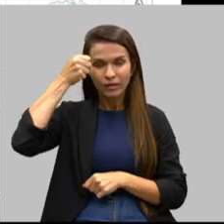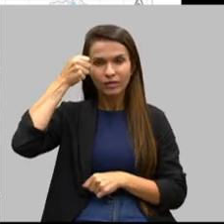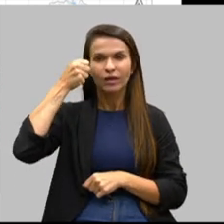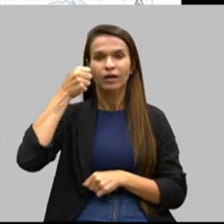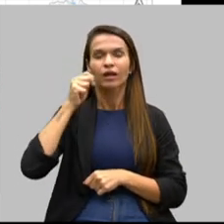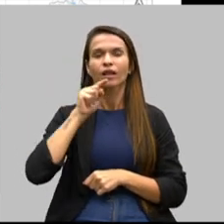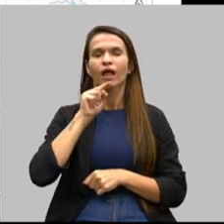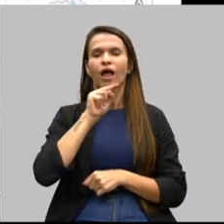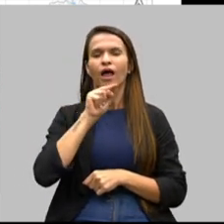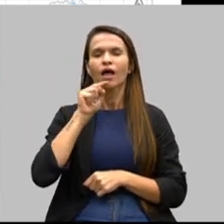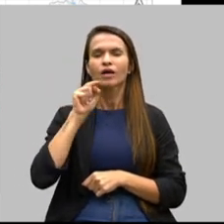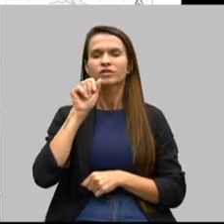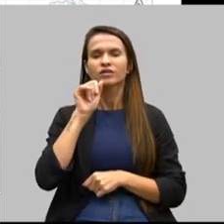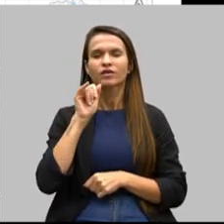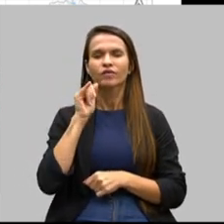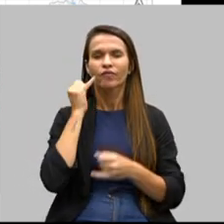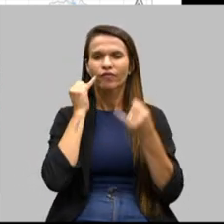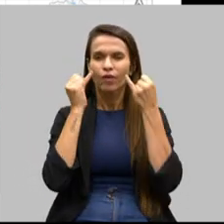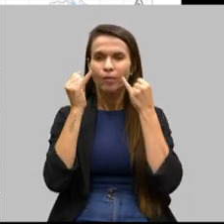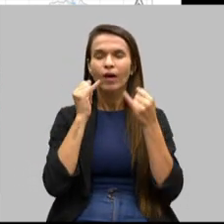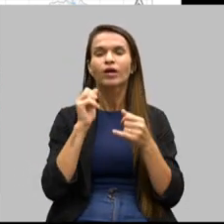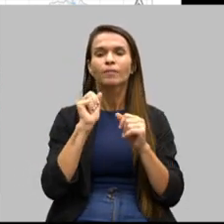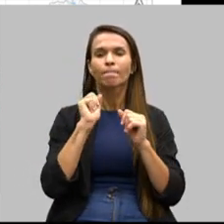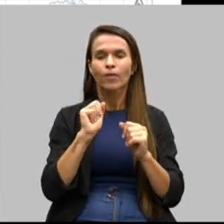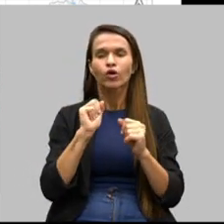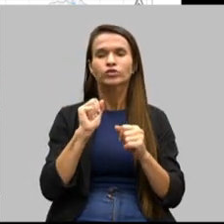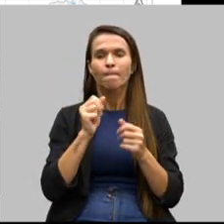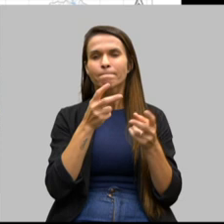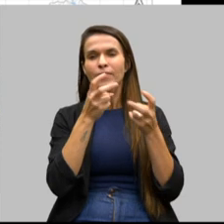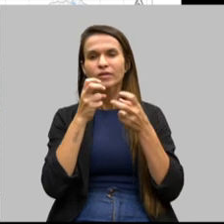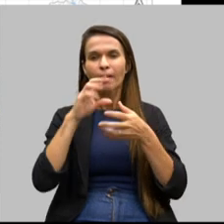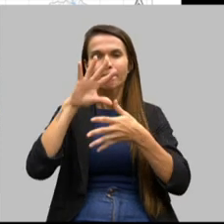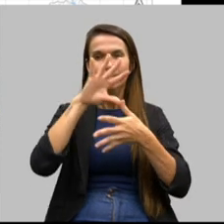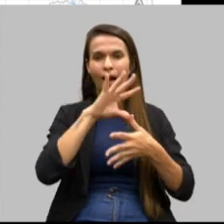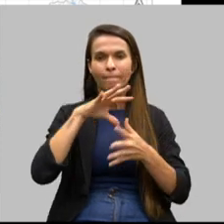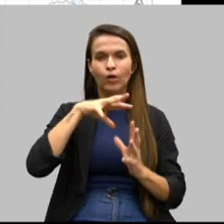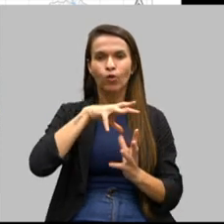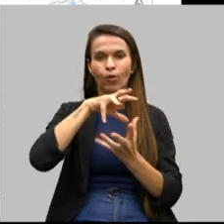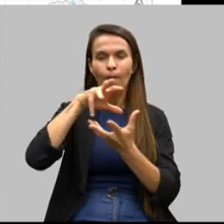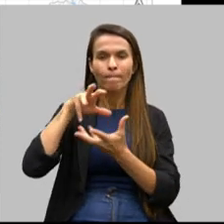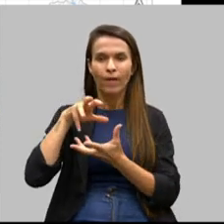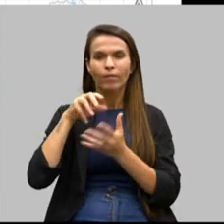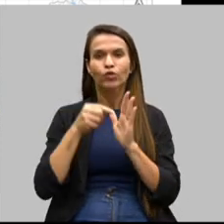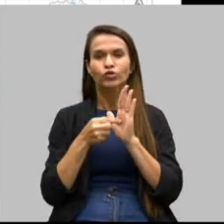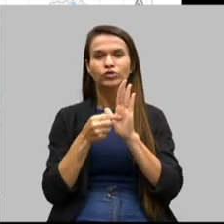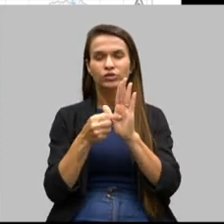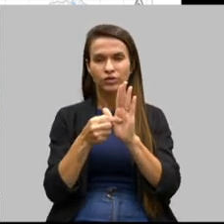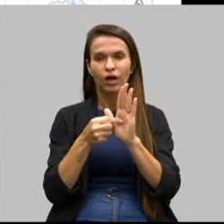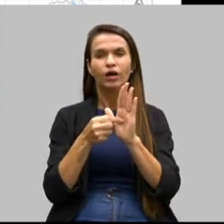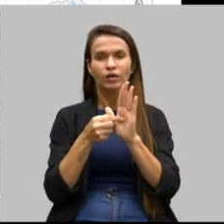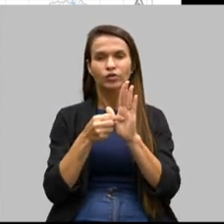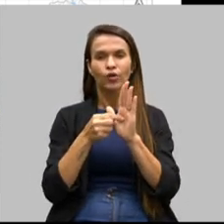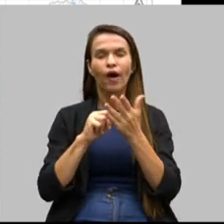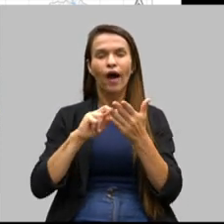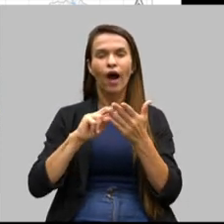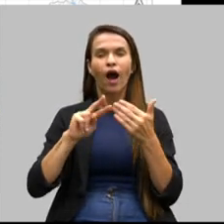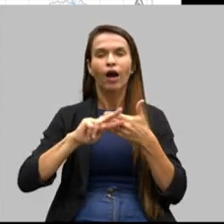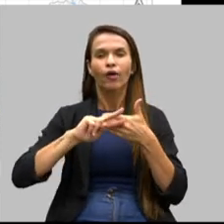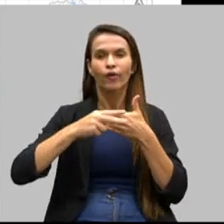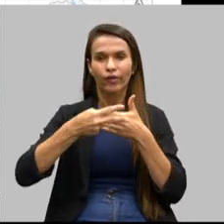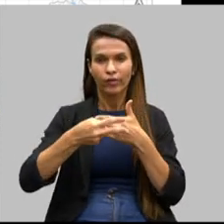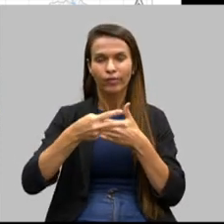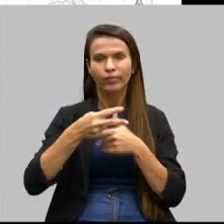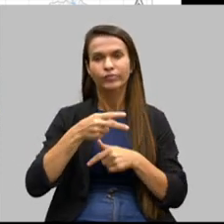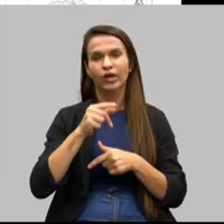informações, nós já podemos ter mapas globais indicando as tendências, como, por exemplo, a temperatura do ar, que é o mapa do globo